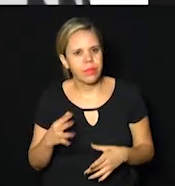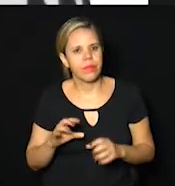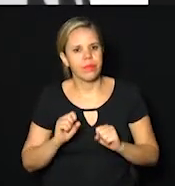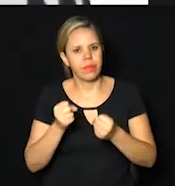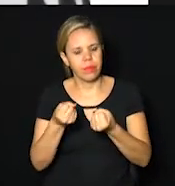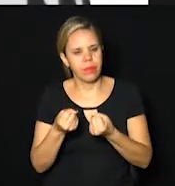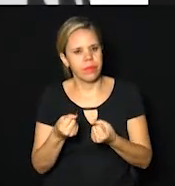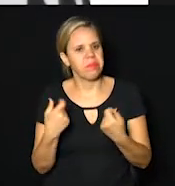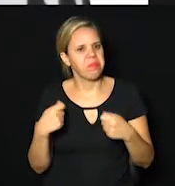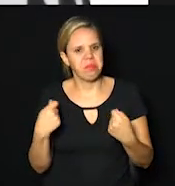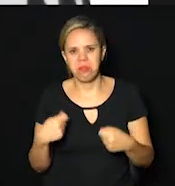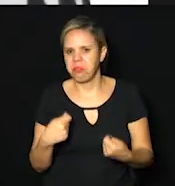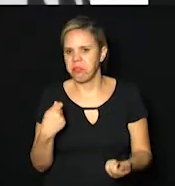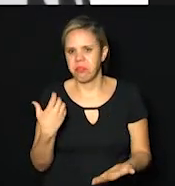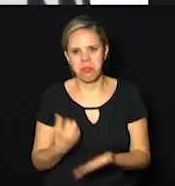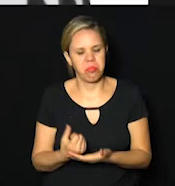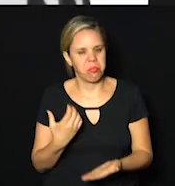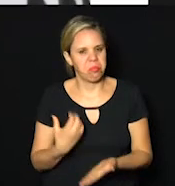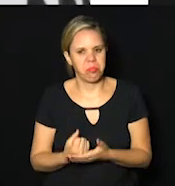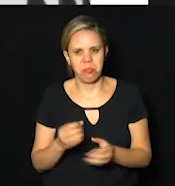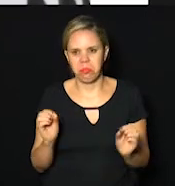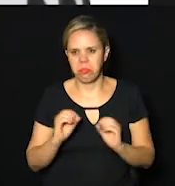sem precisar ser pagas para isso.